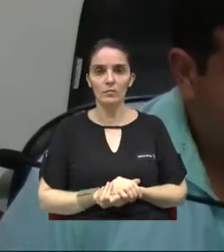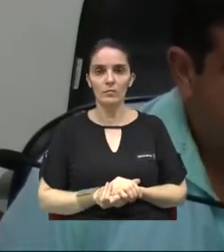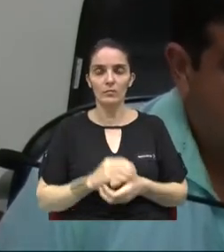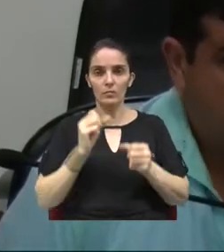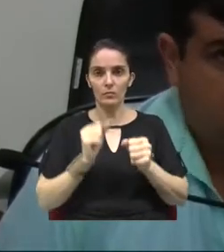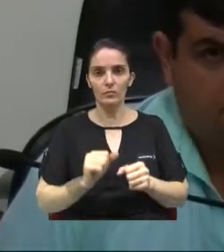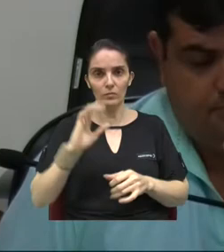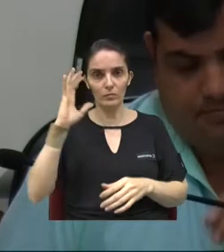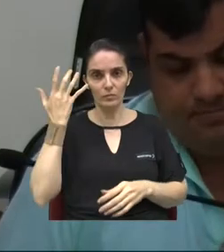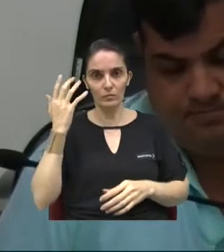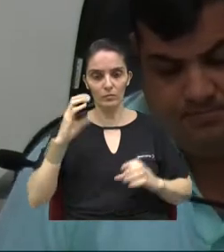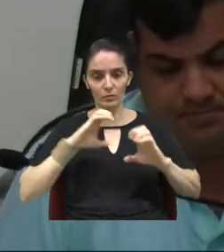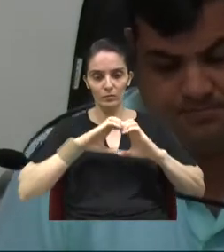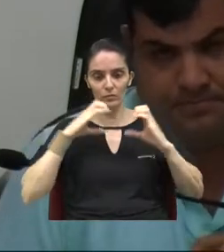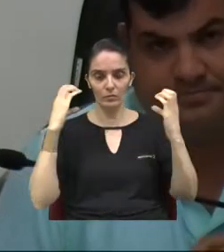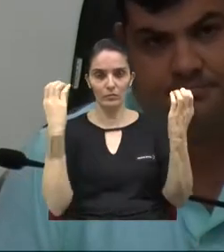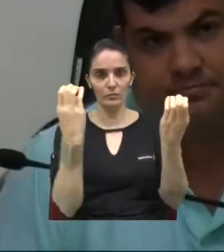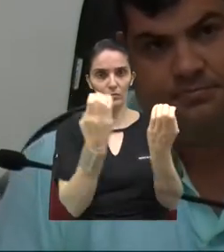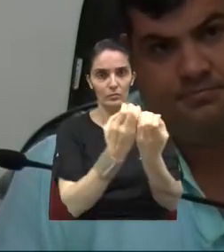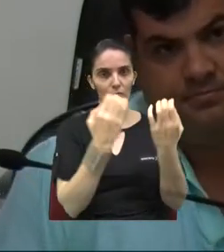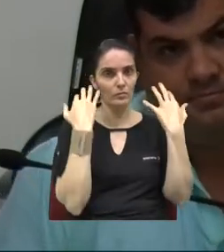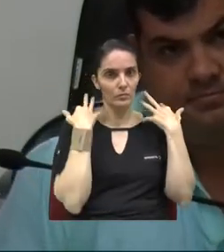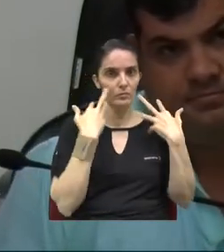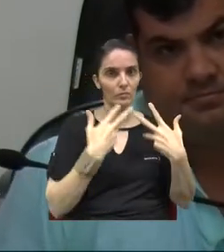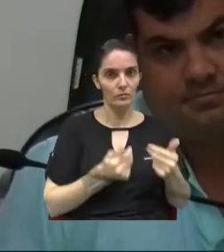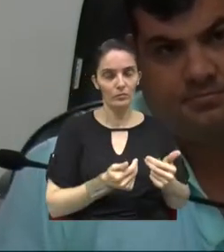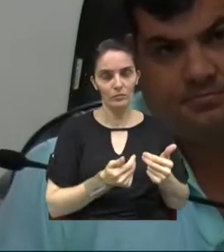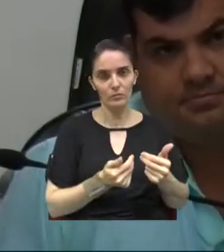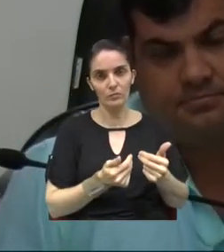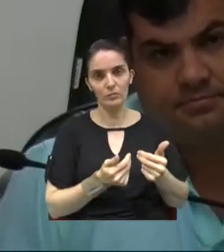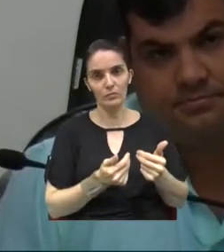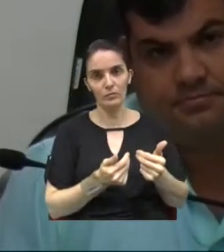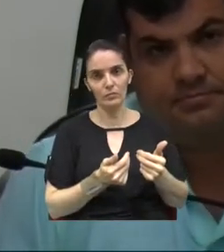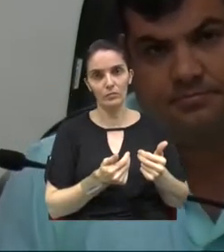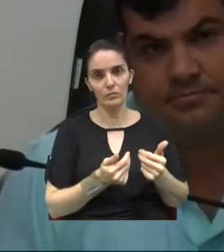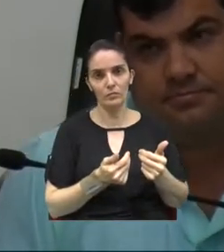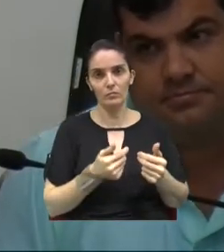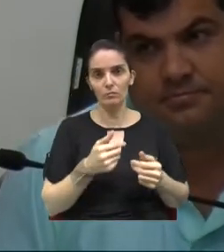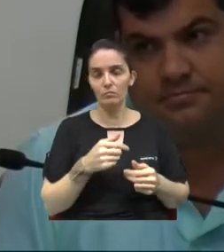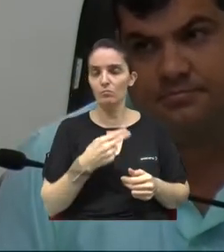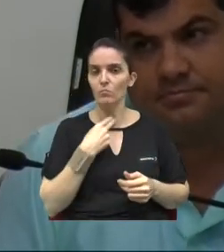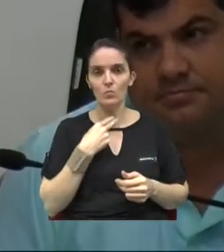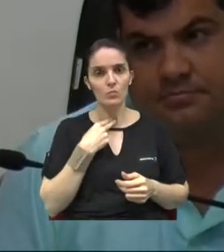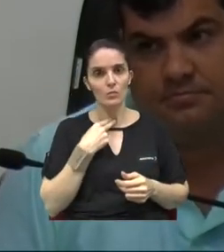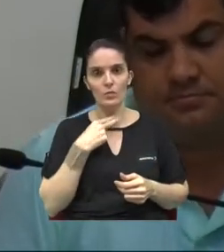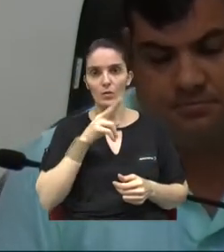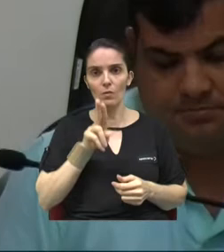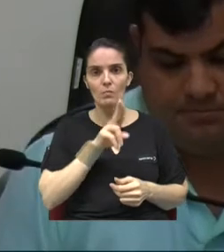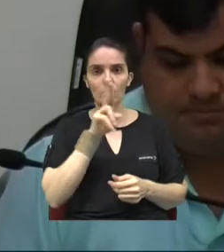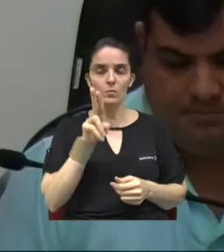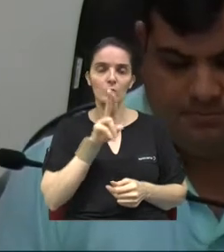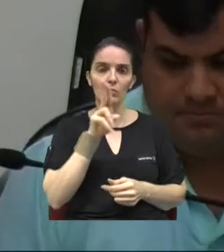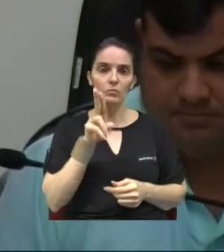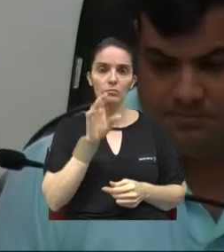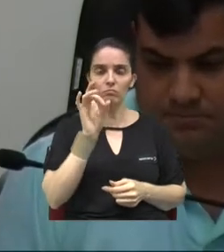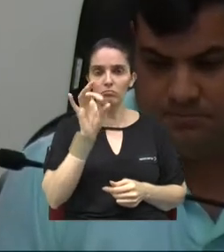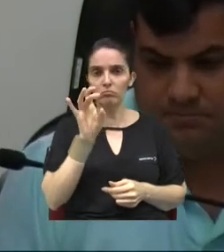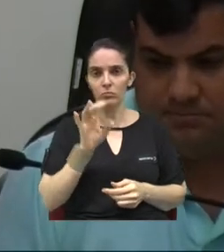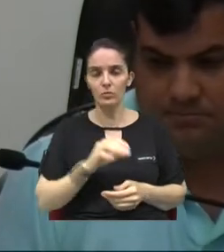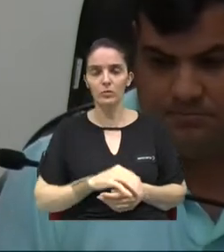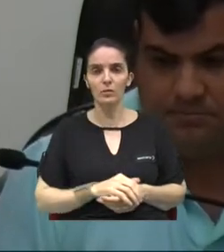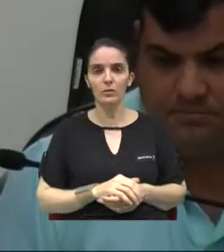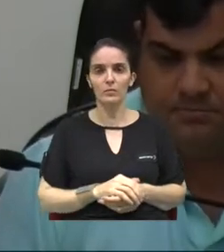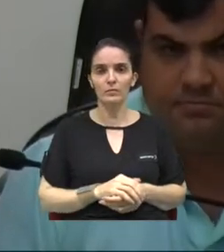o campo da Internacional do Leão, da Paulista, ficar sem acesso. Então é apenas uma...